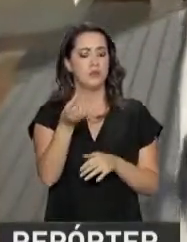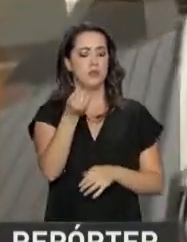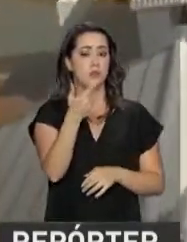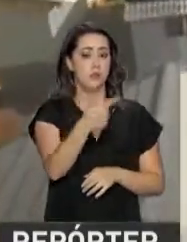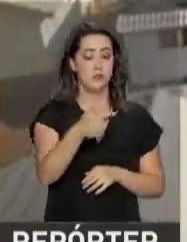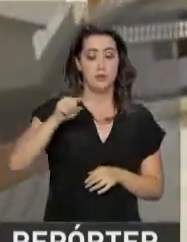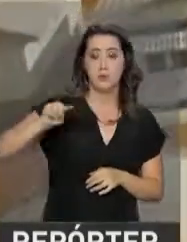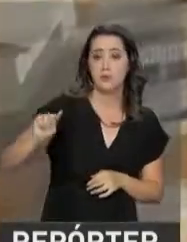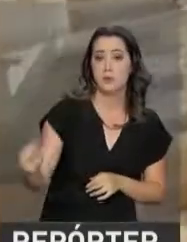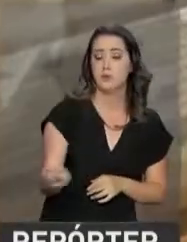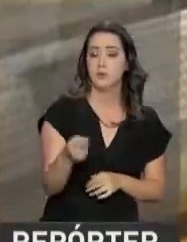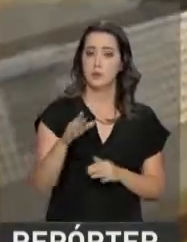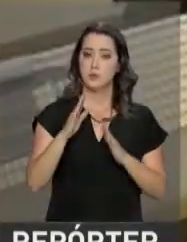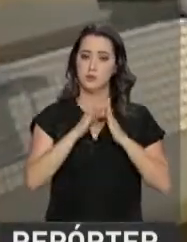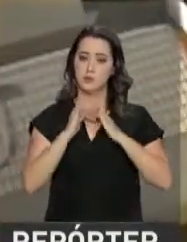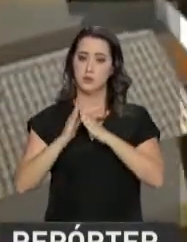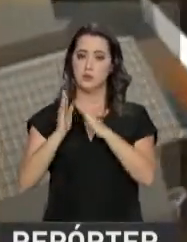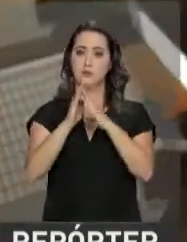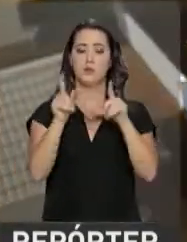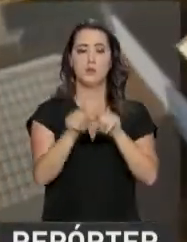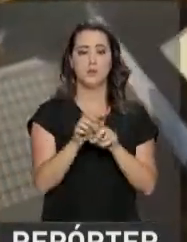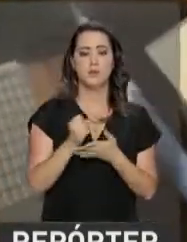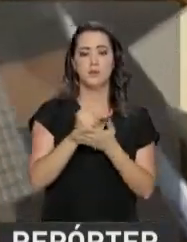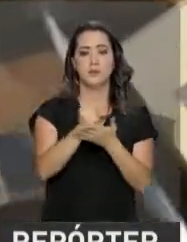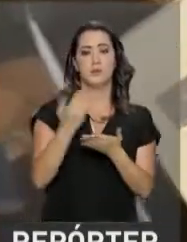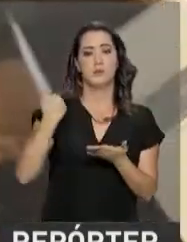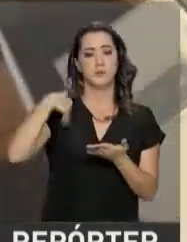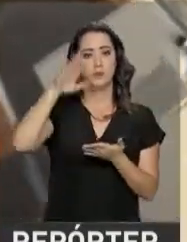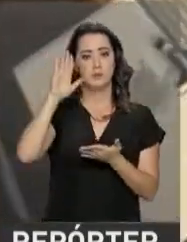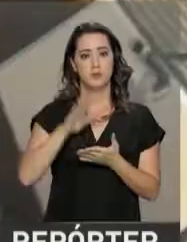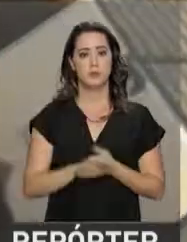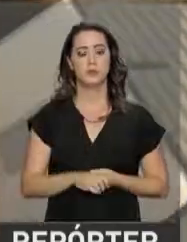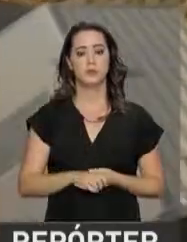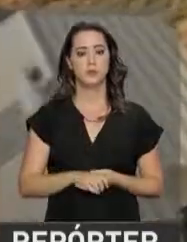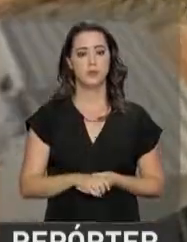62 mil unidades e vai entregar muito mais.